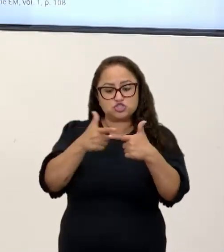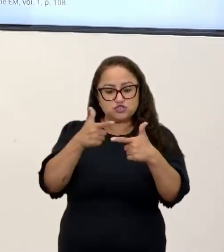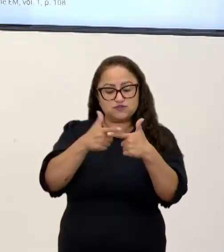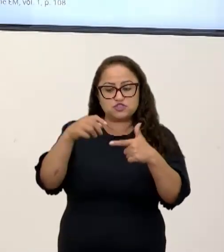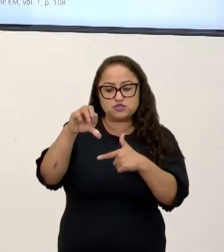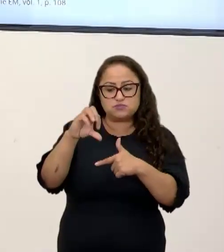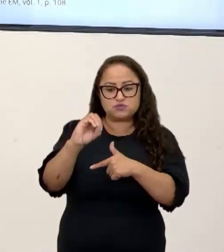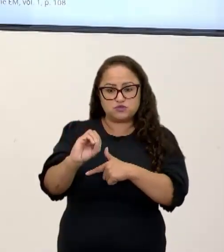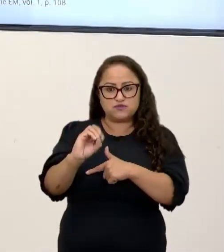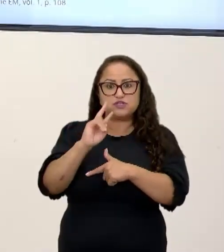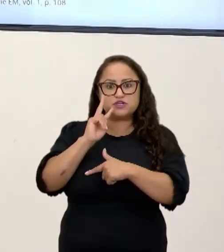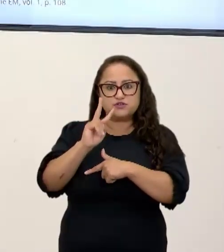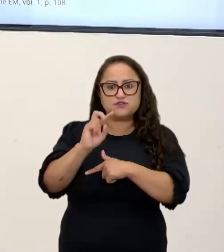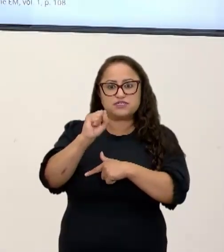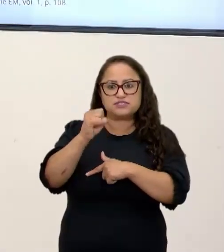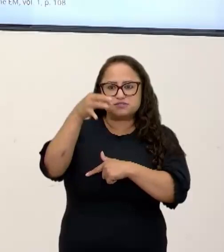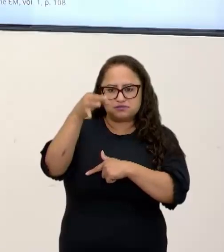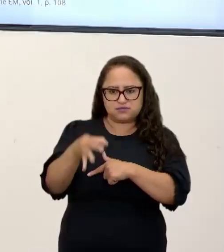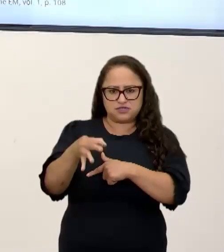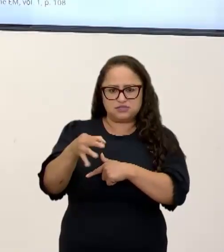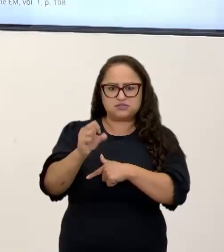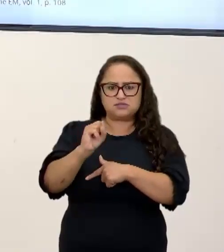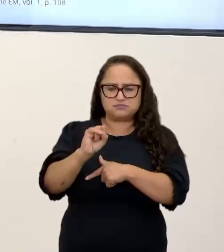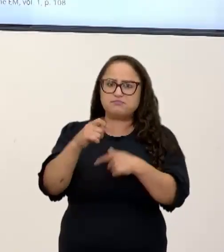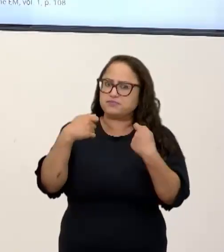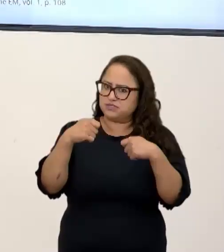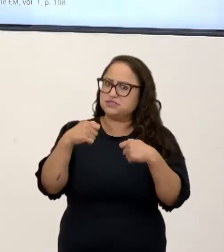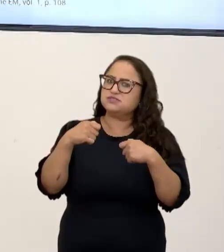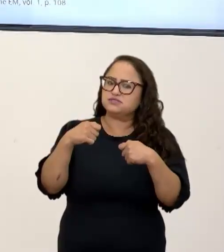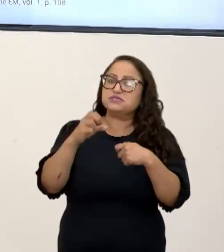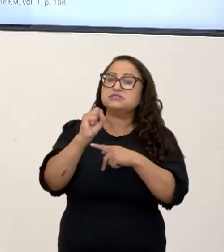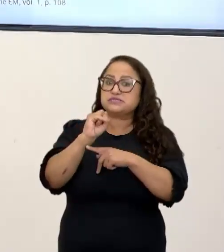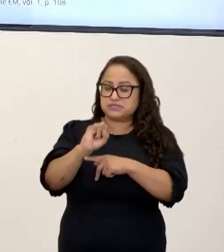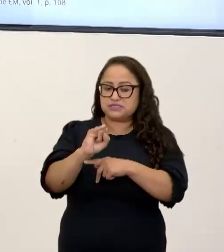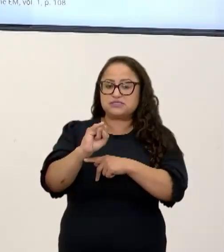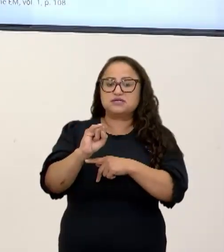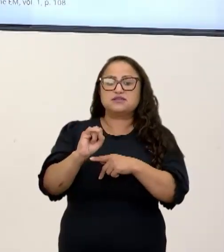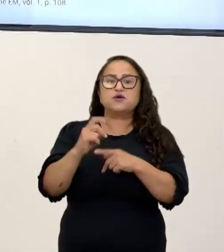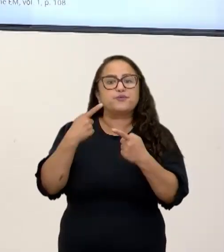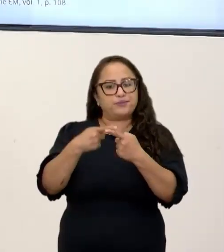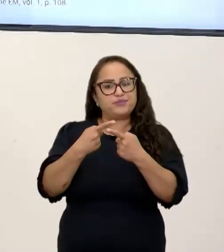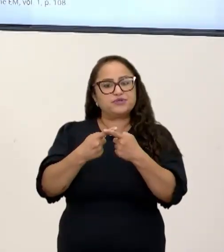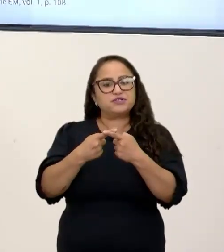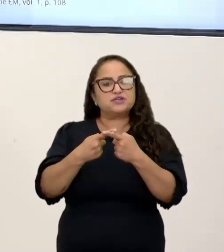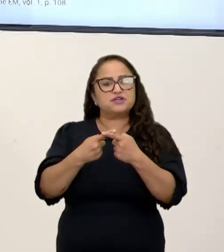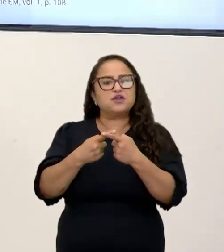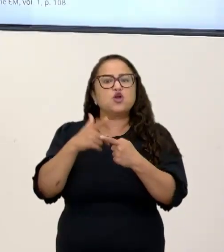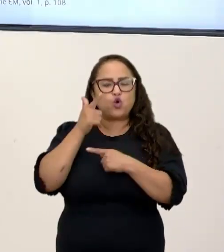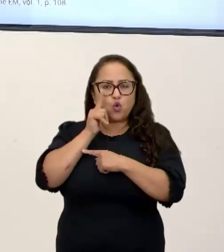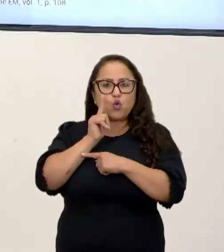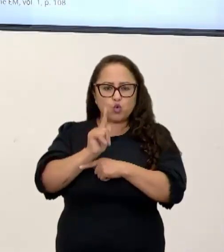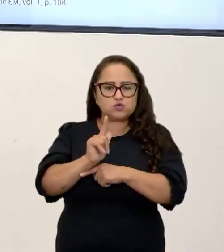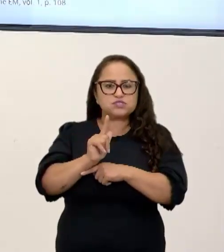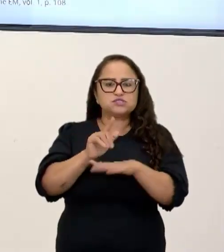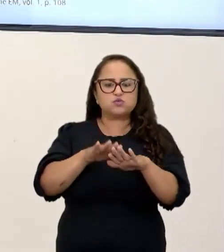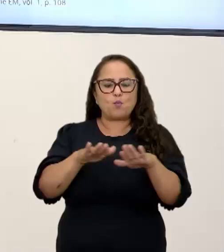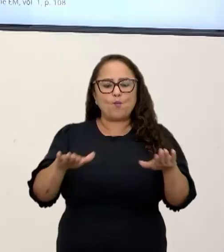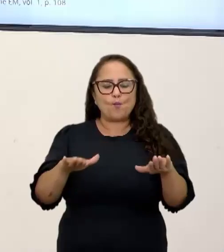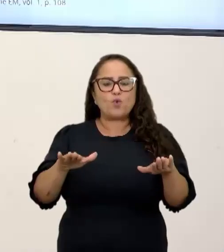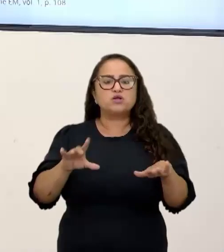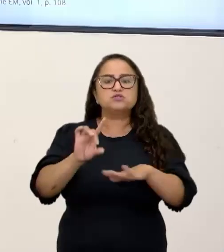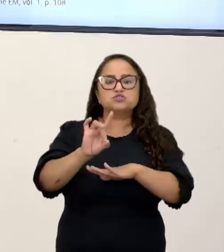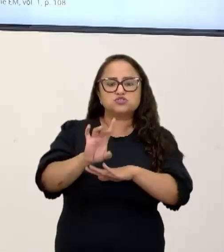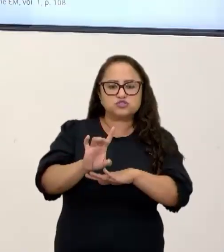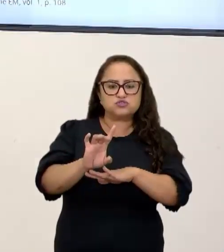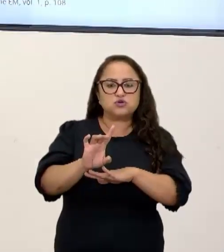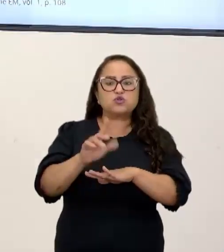se o valor vai dar exato. Se der exato, tem que dar, né? Mas se der exato, é porque realmente consigo pavimentar. Então, só quando eu consigo